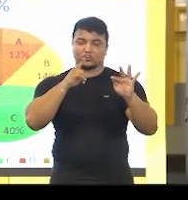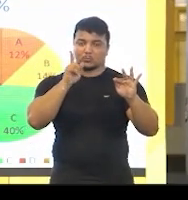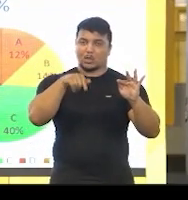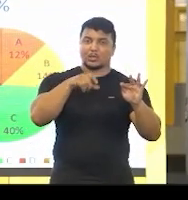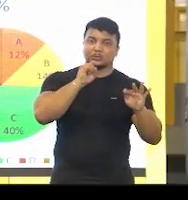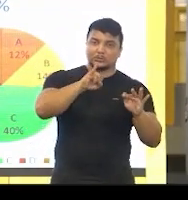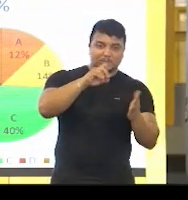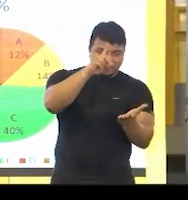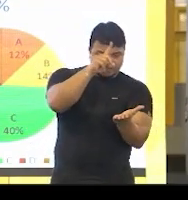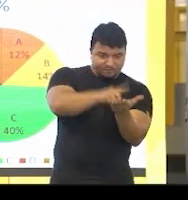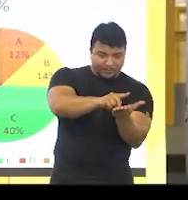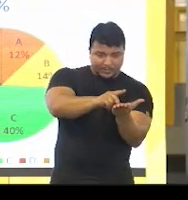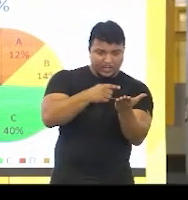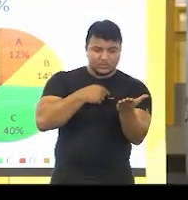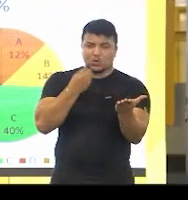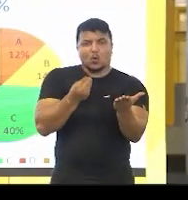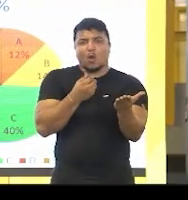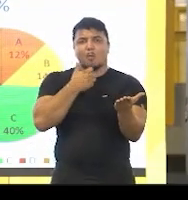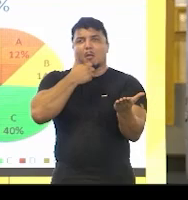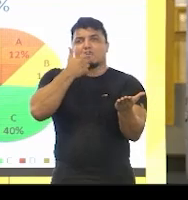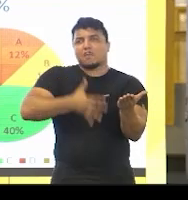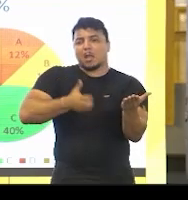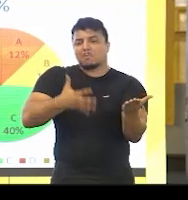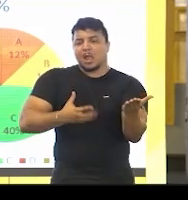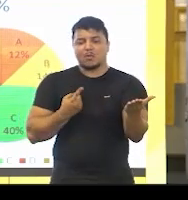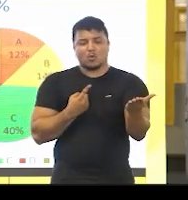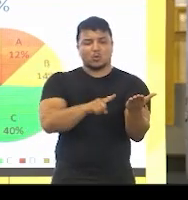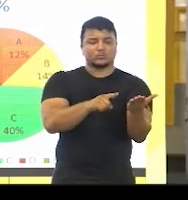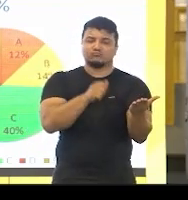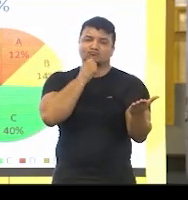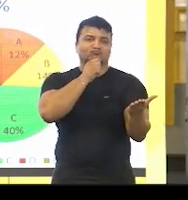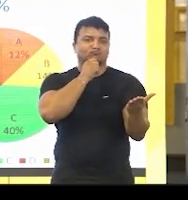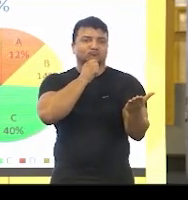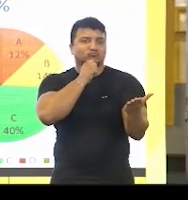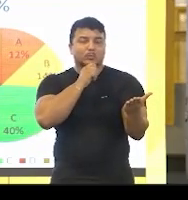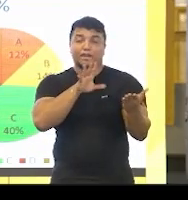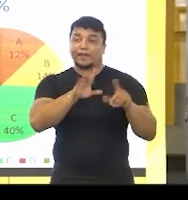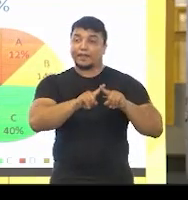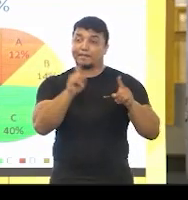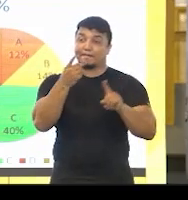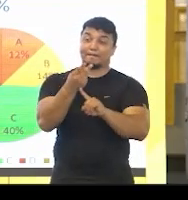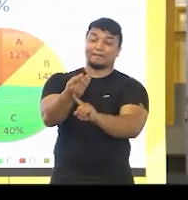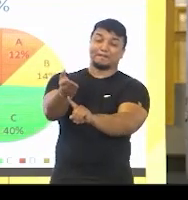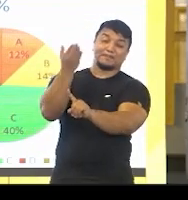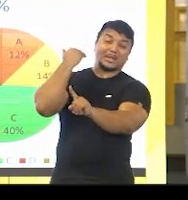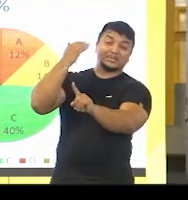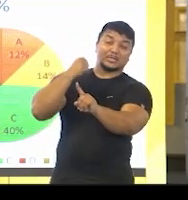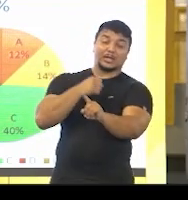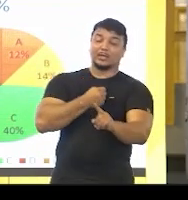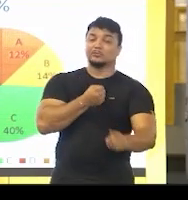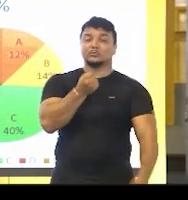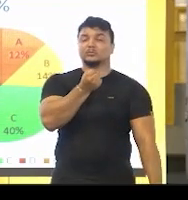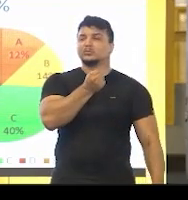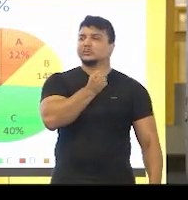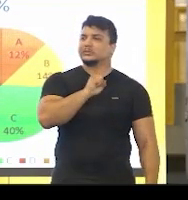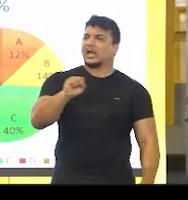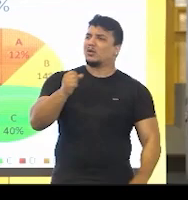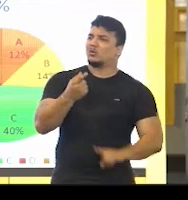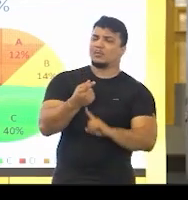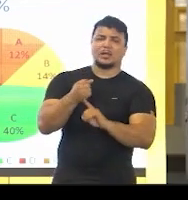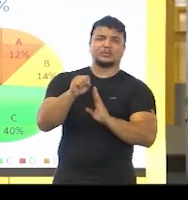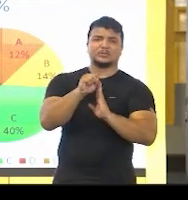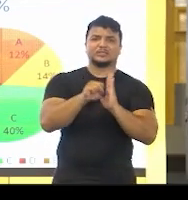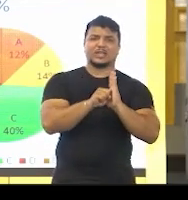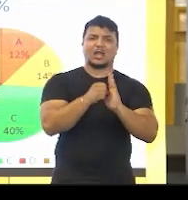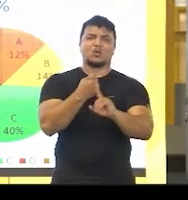há argumentos. Só que naquela época, no século VI, 5, 4 antes